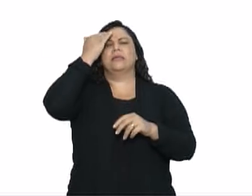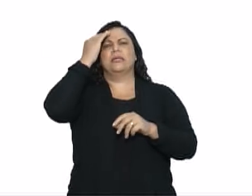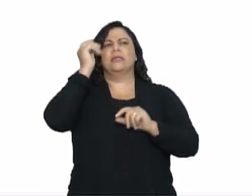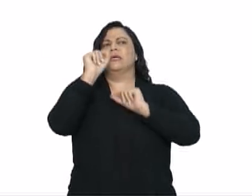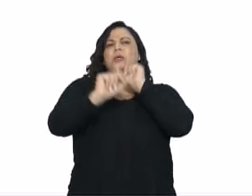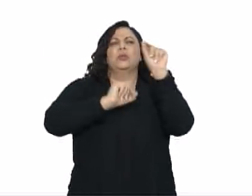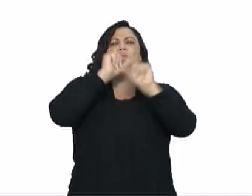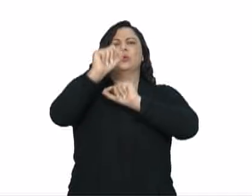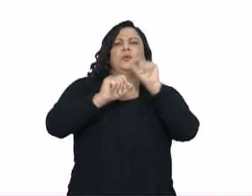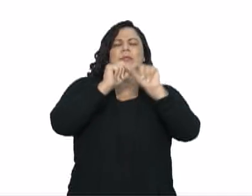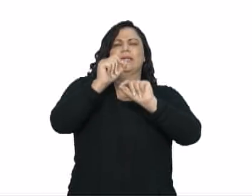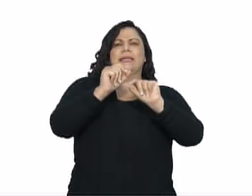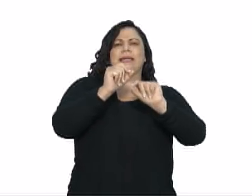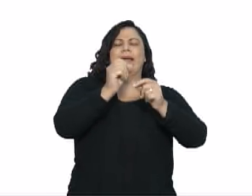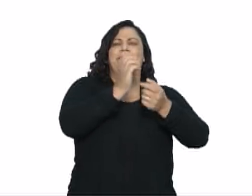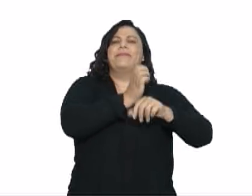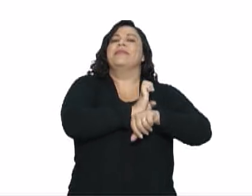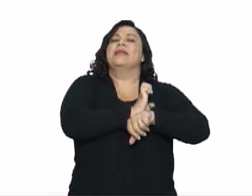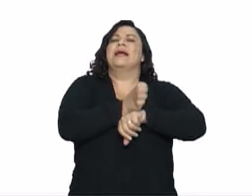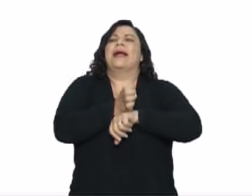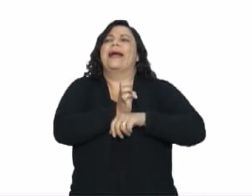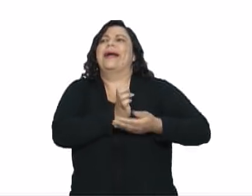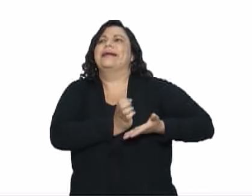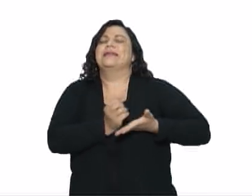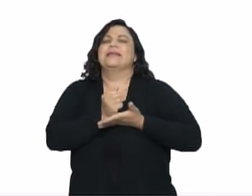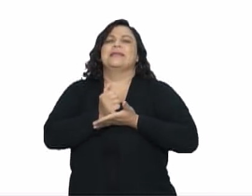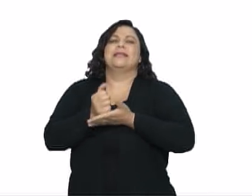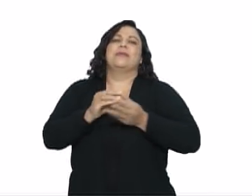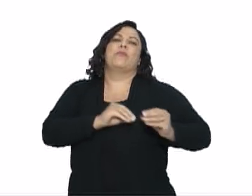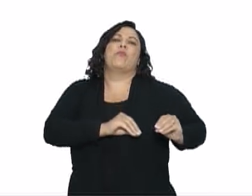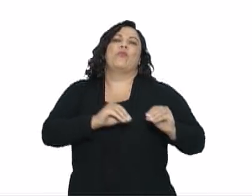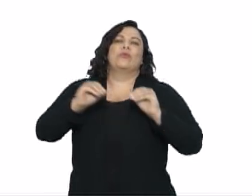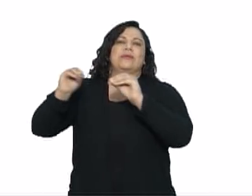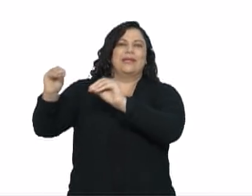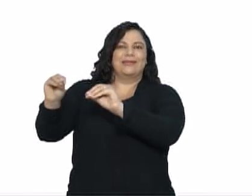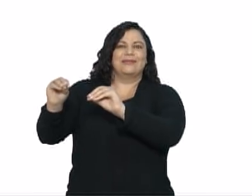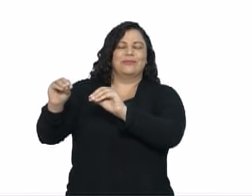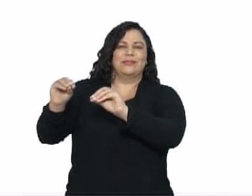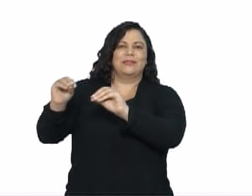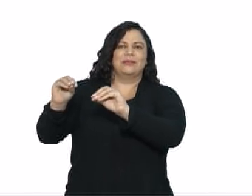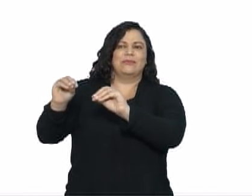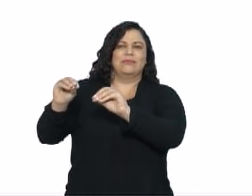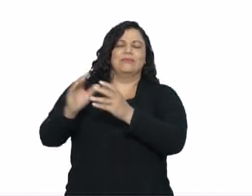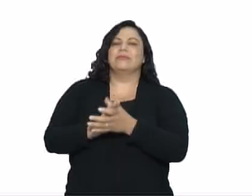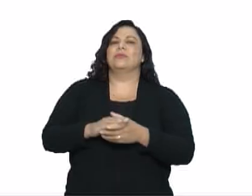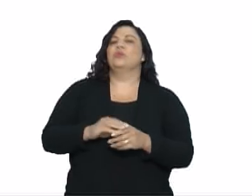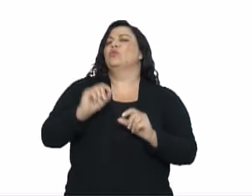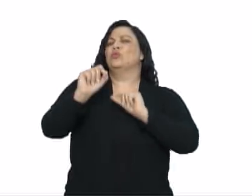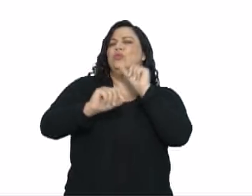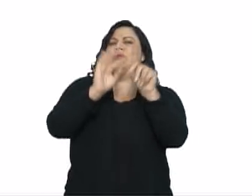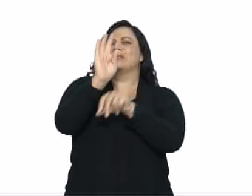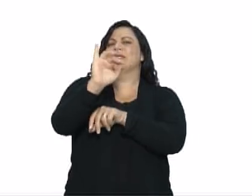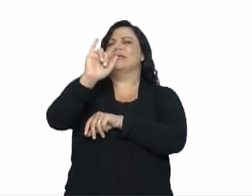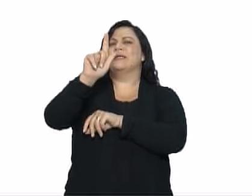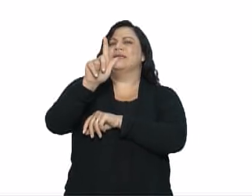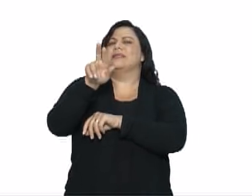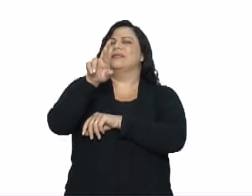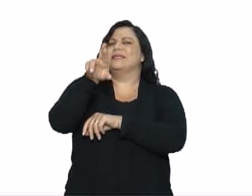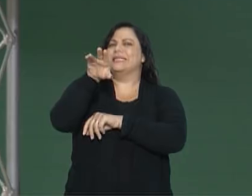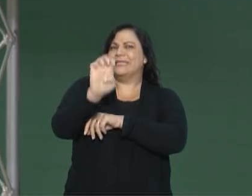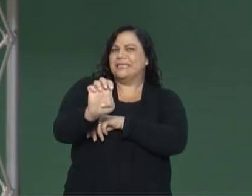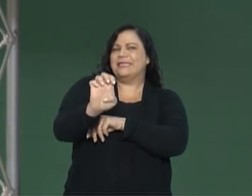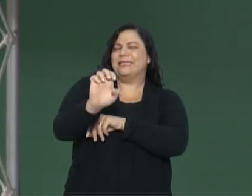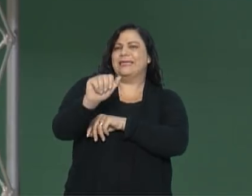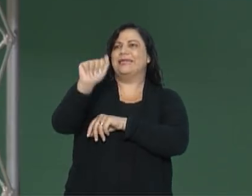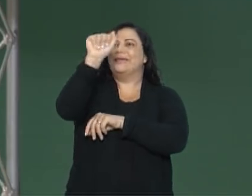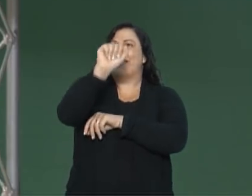exportação, o modelo de produção dos tigres asiáticos e dos novos tigres asiáticos. E ao mesmo tempo, fazer uma leitura